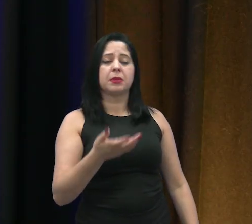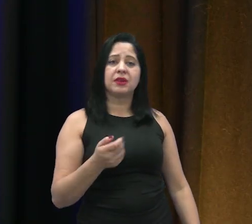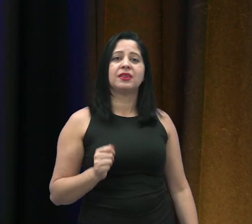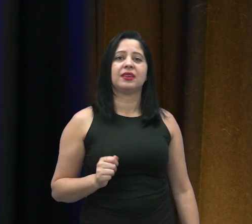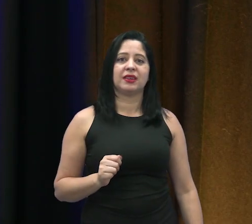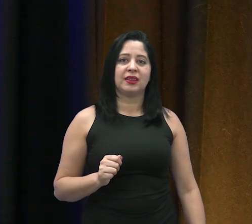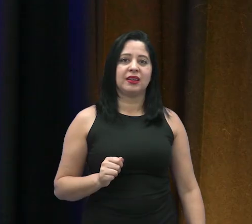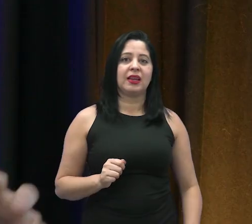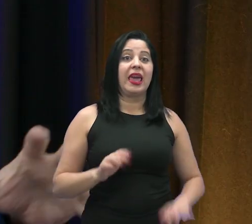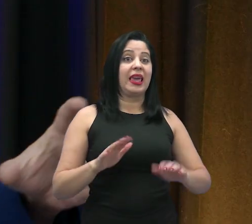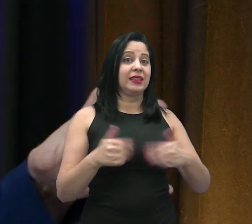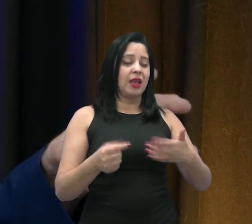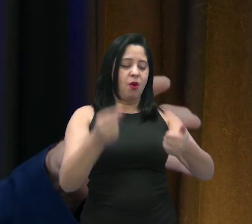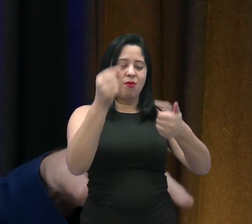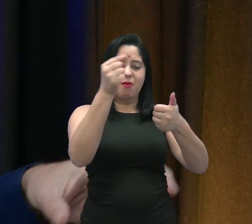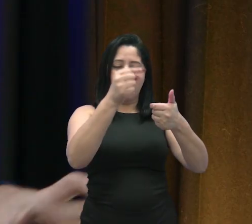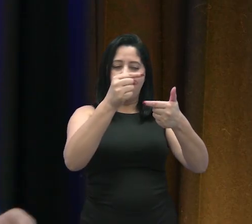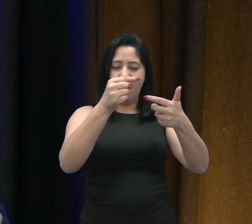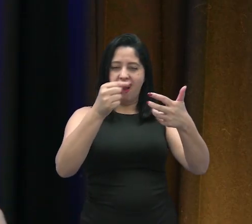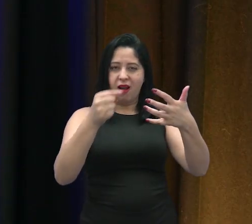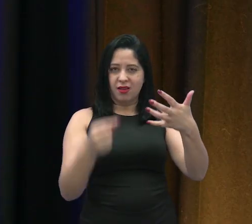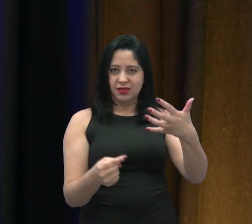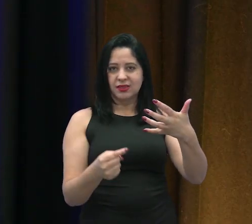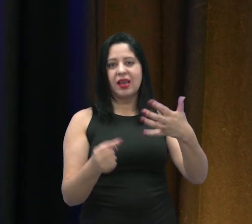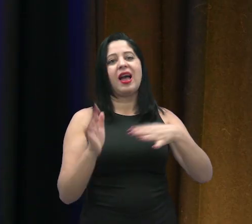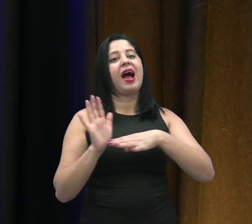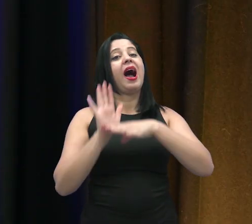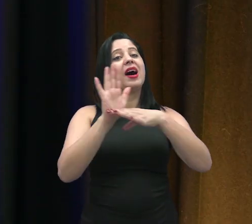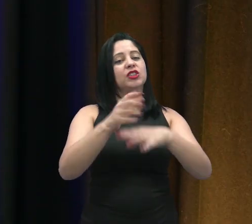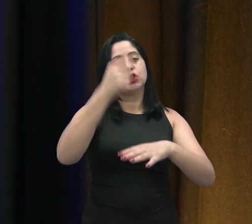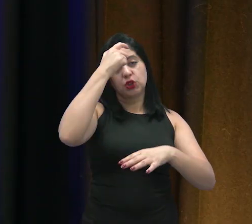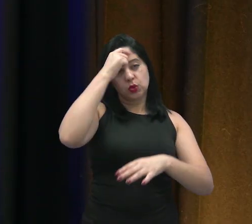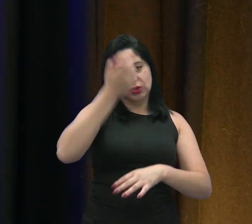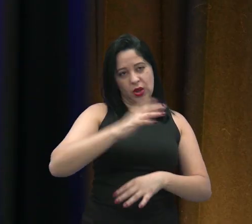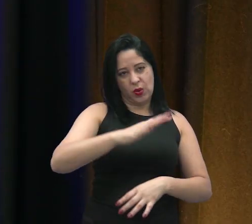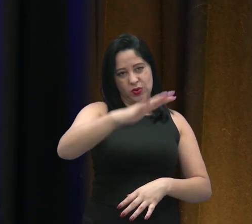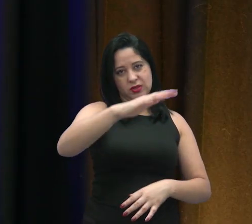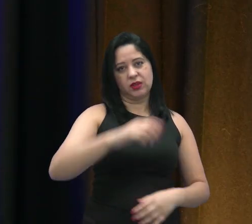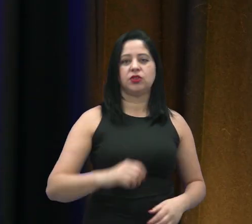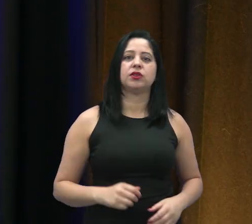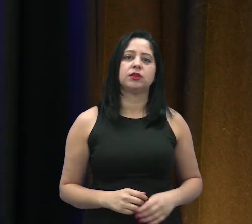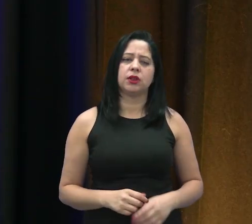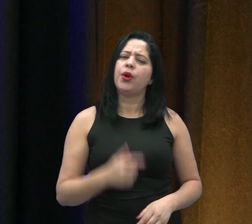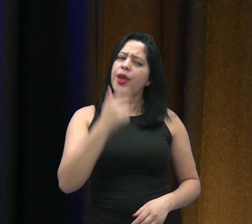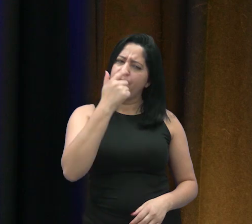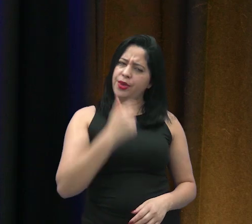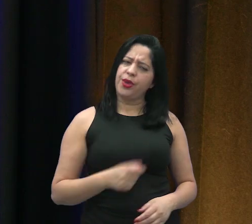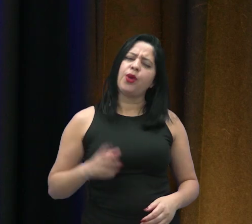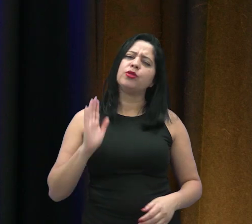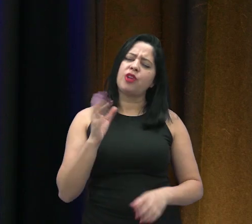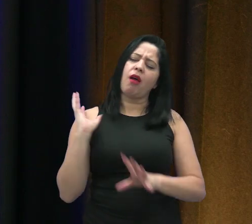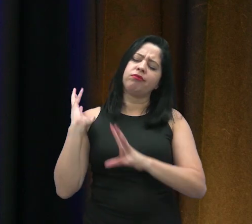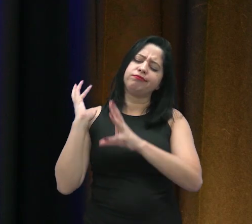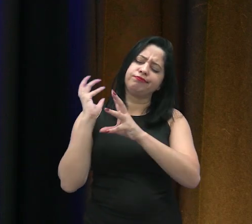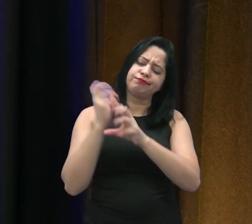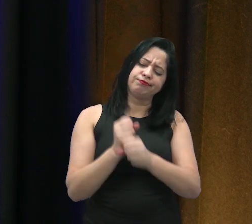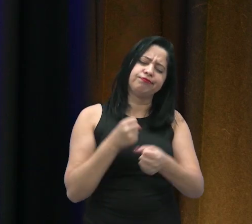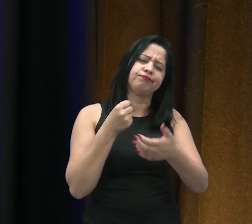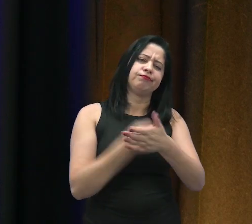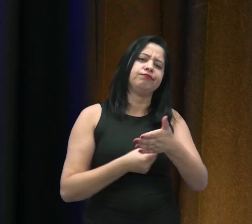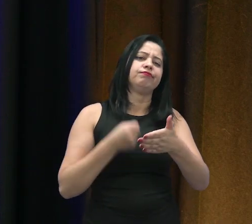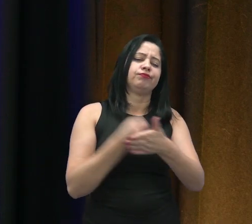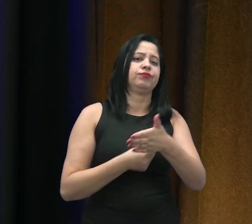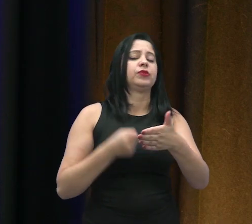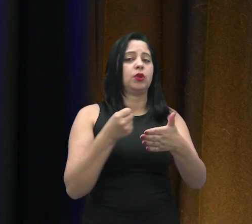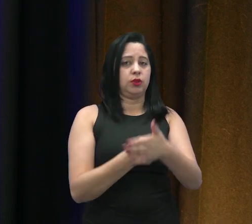disso. Então, toda essa estrutura você ajuda na conscientização. Algo que eu já venho brigando há muito tempo, vou retomar essa briga